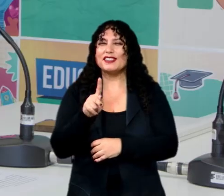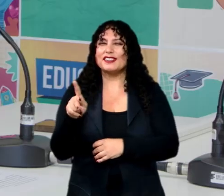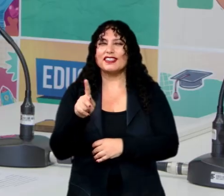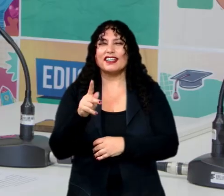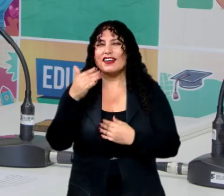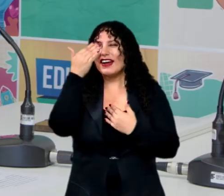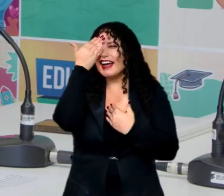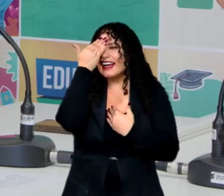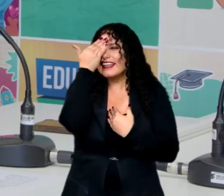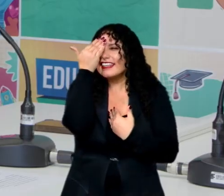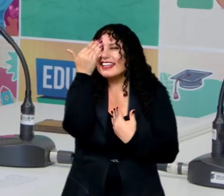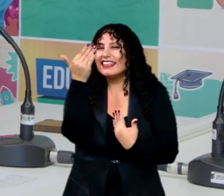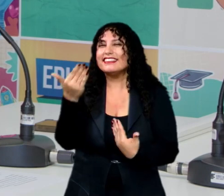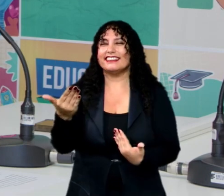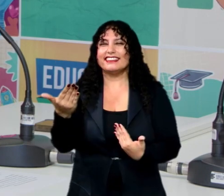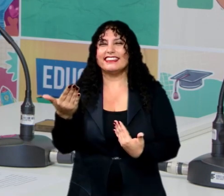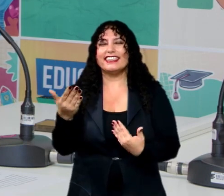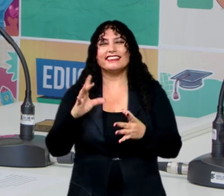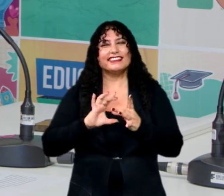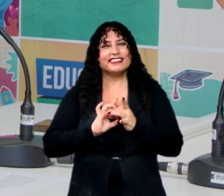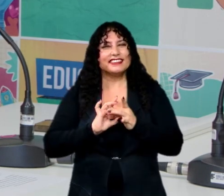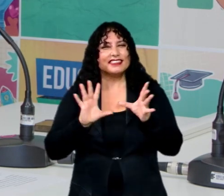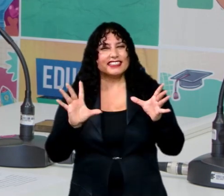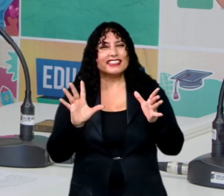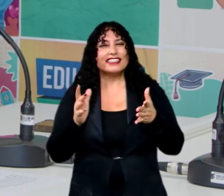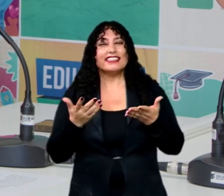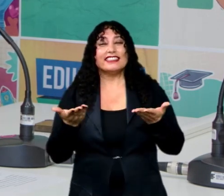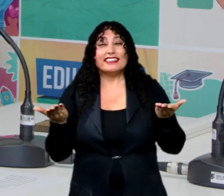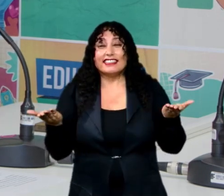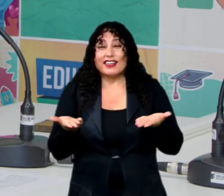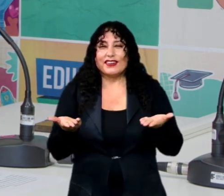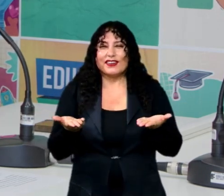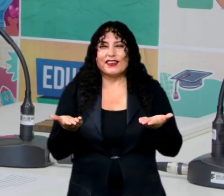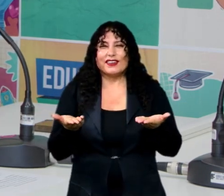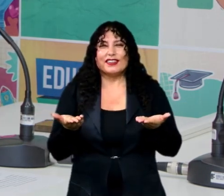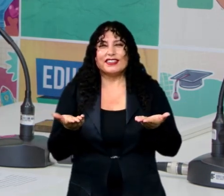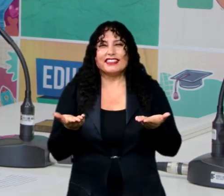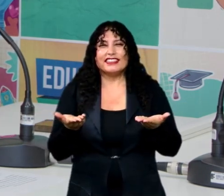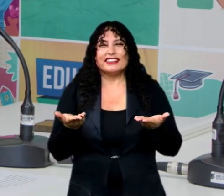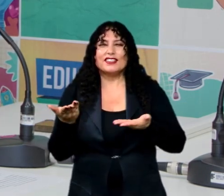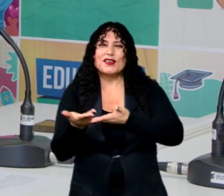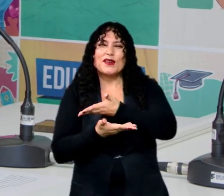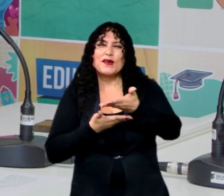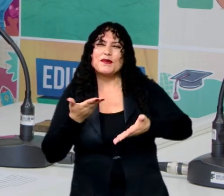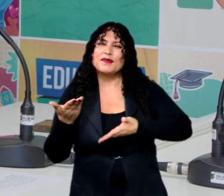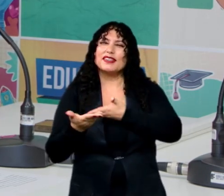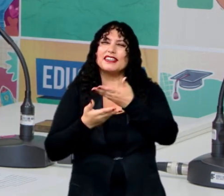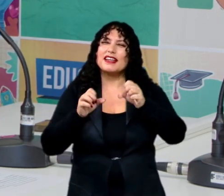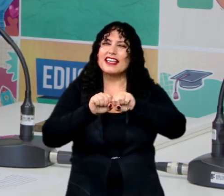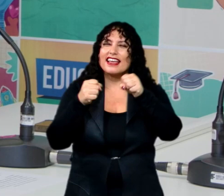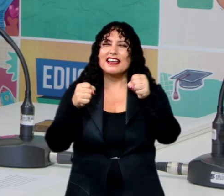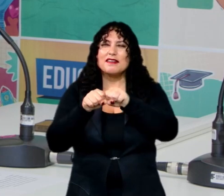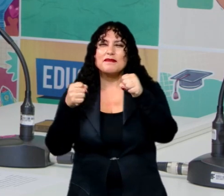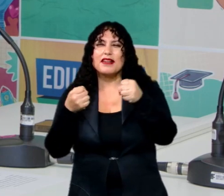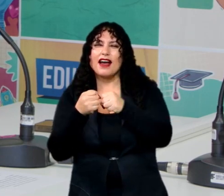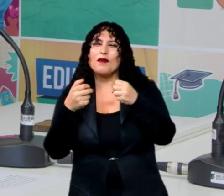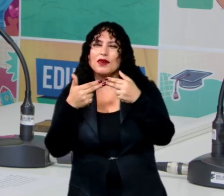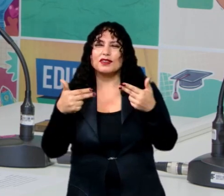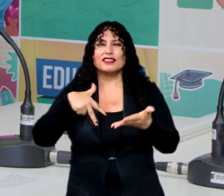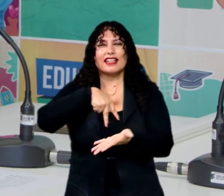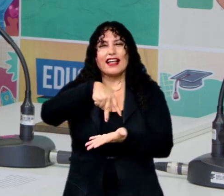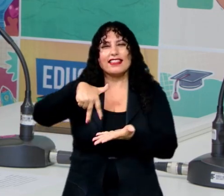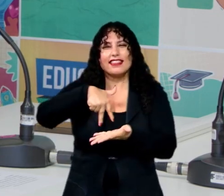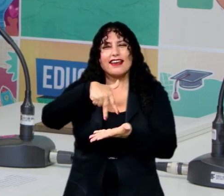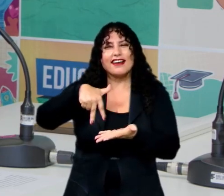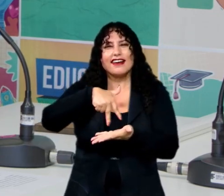eu agradeço a sua disponibilidade em estar aqui, poder, acho que até desmistificar algumas coisas da dança, né?